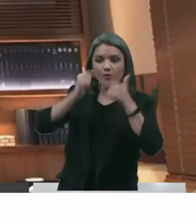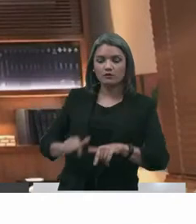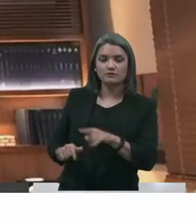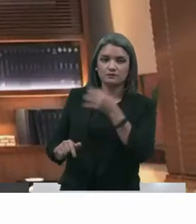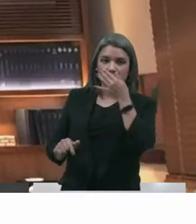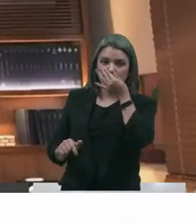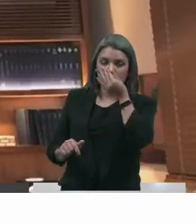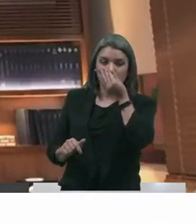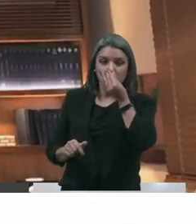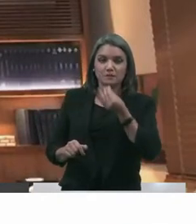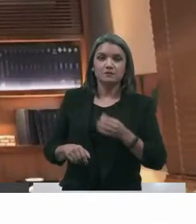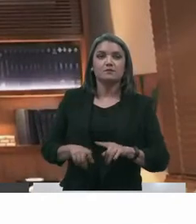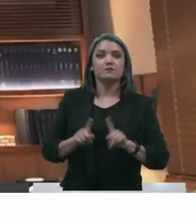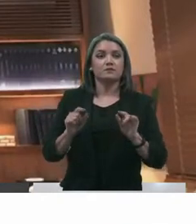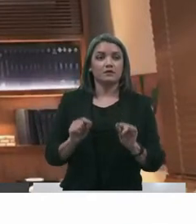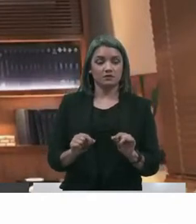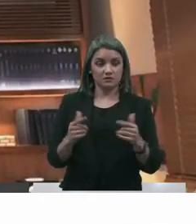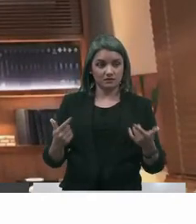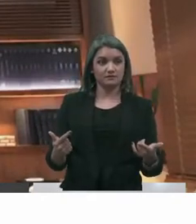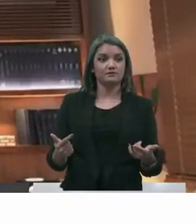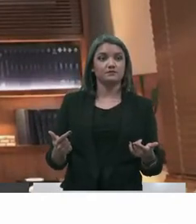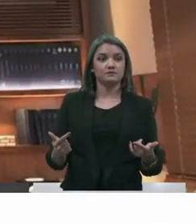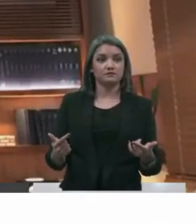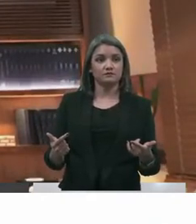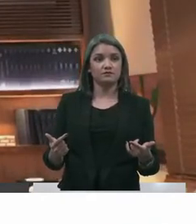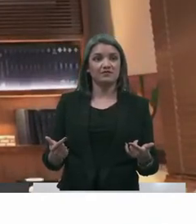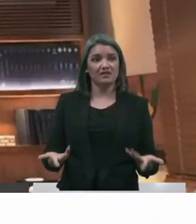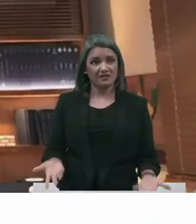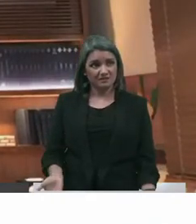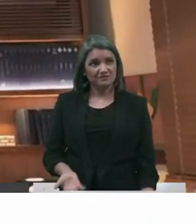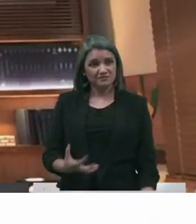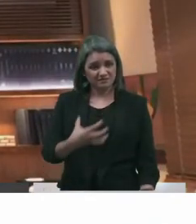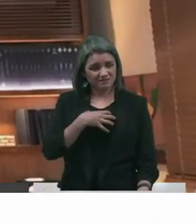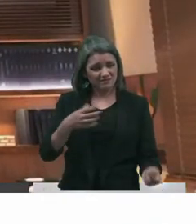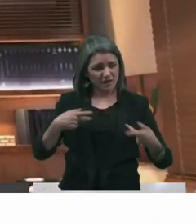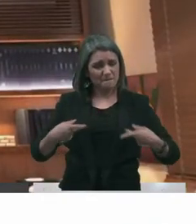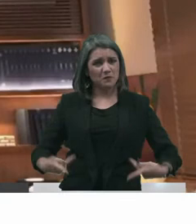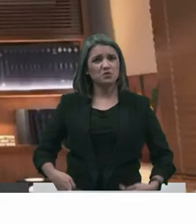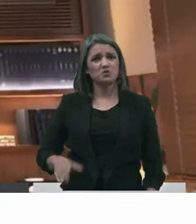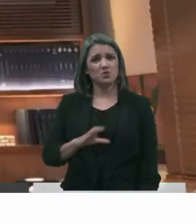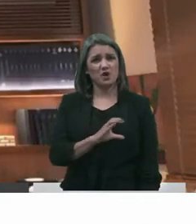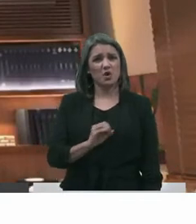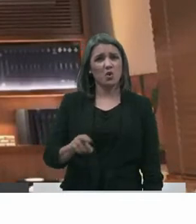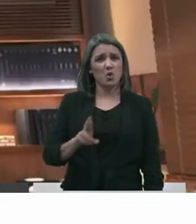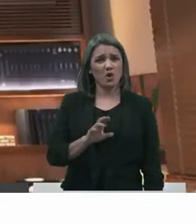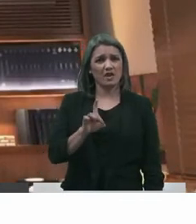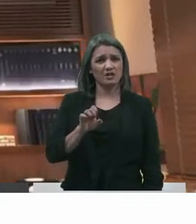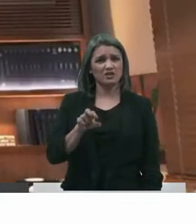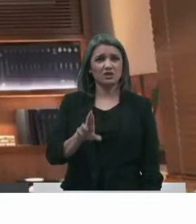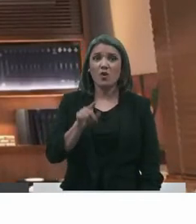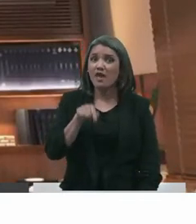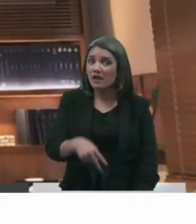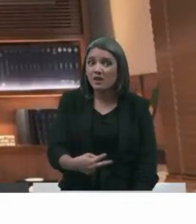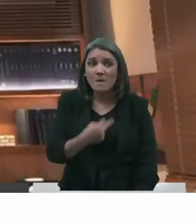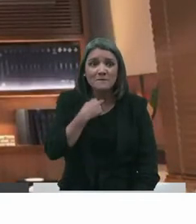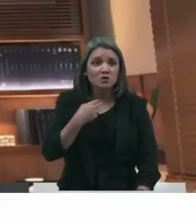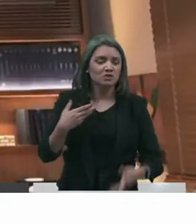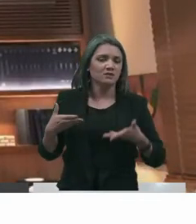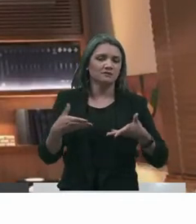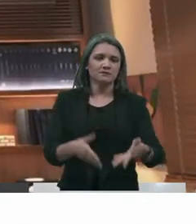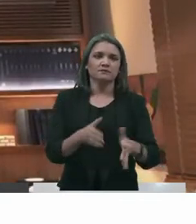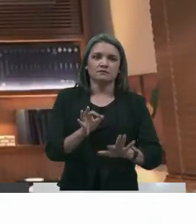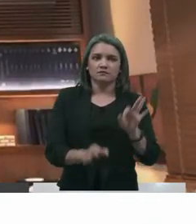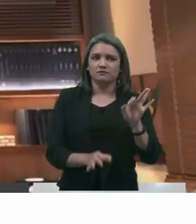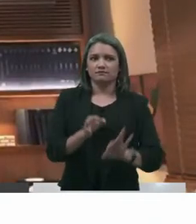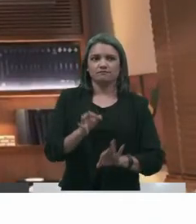fato é que a atuação do corregedor, com a máxima vênia, ele estava impedido para participar daquele julgamento.